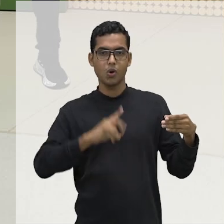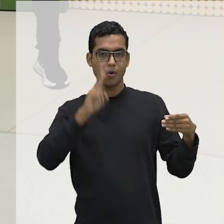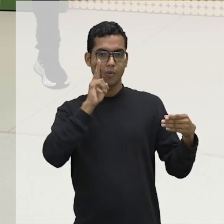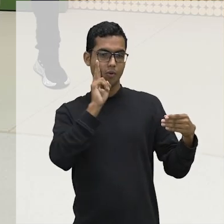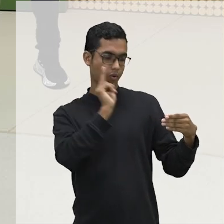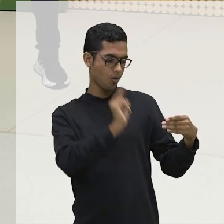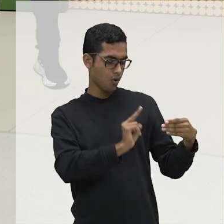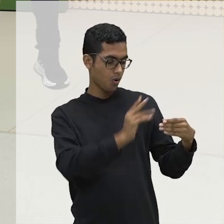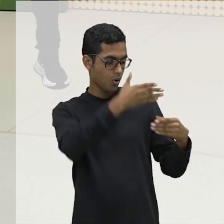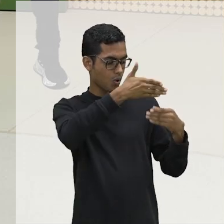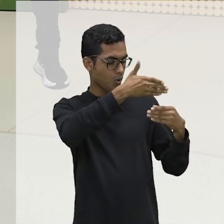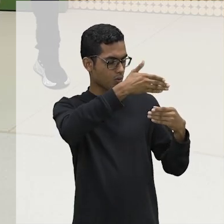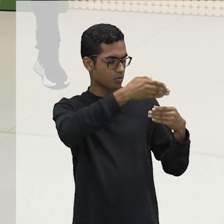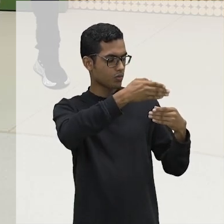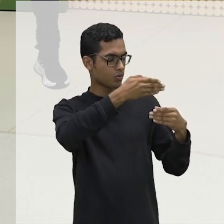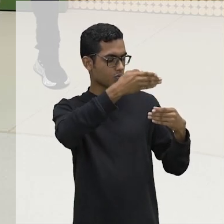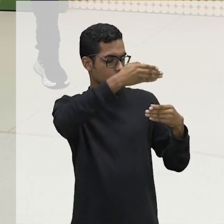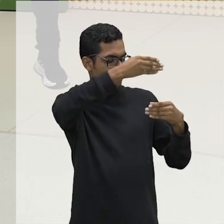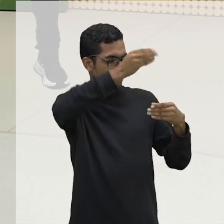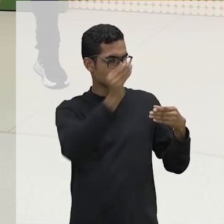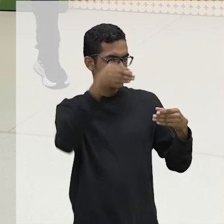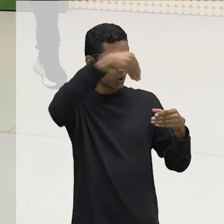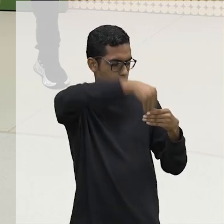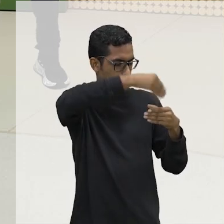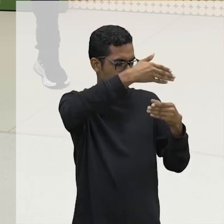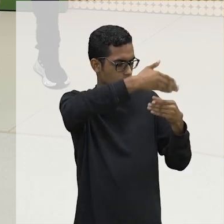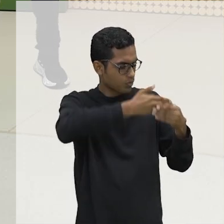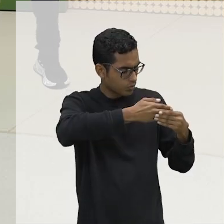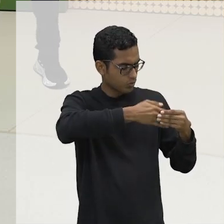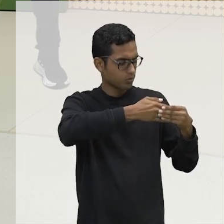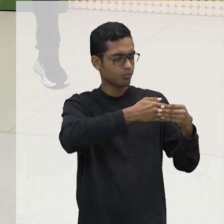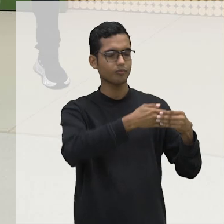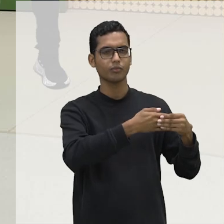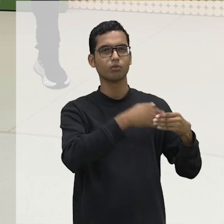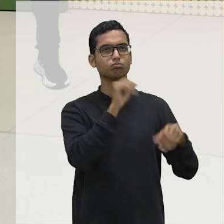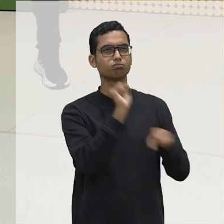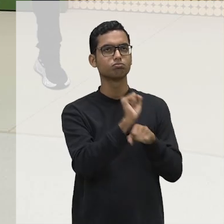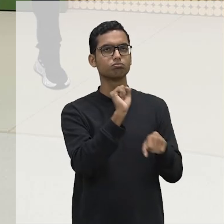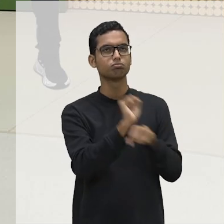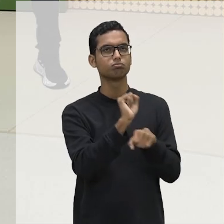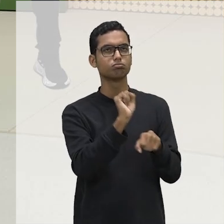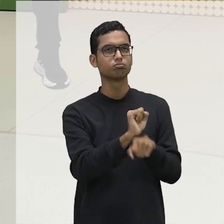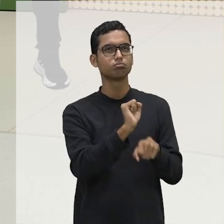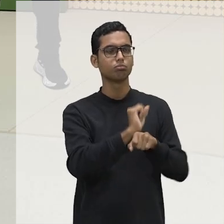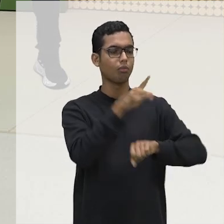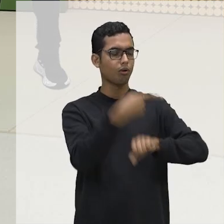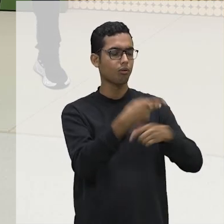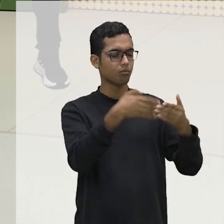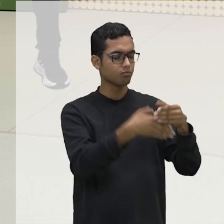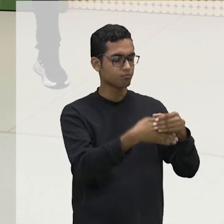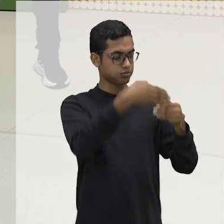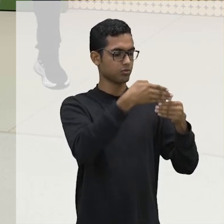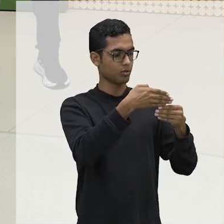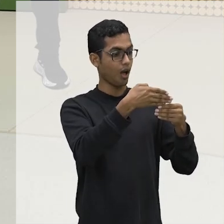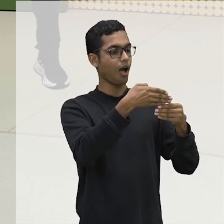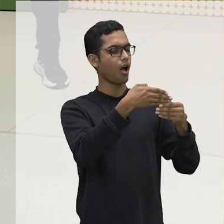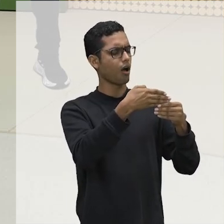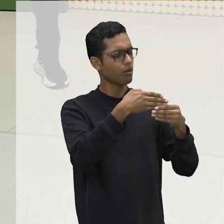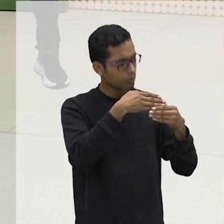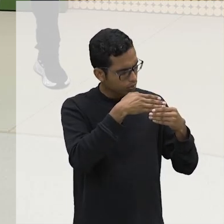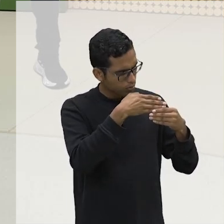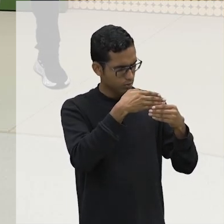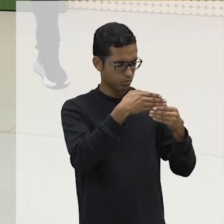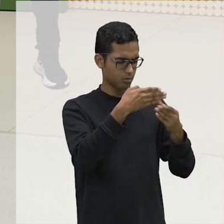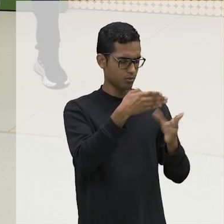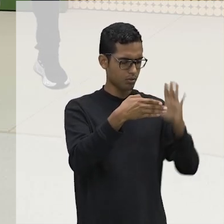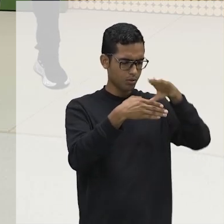pão ali dentro da torradeira e o pão não havia tostado. É a nossa observação. Aconteceu alguma coisa,